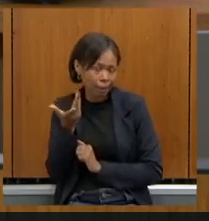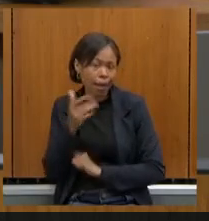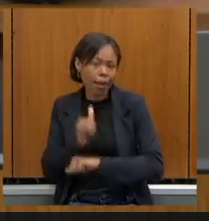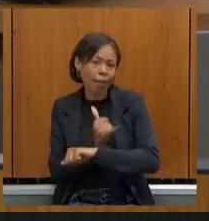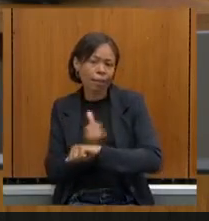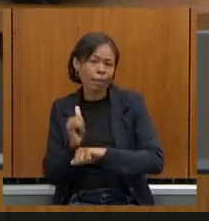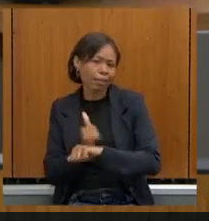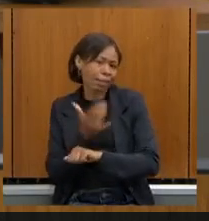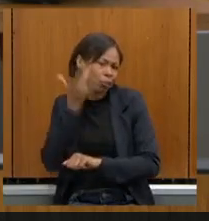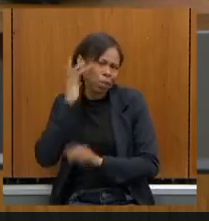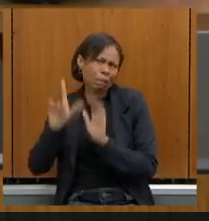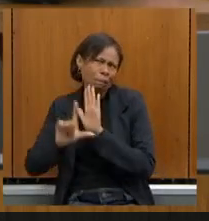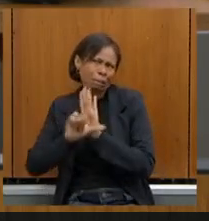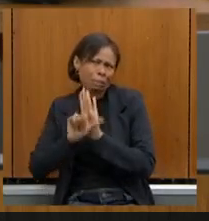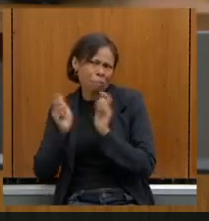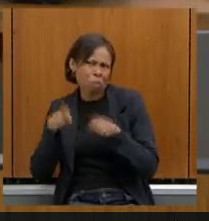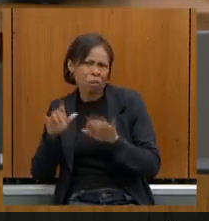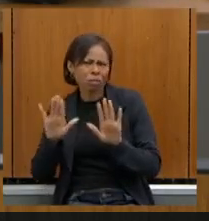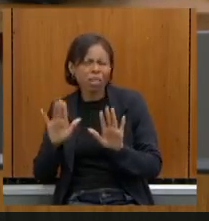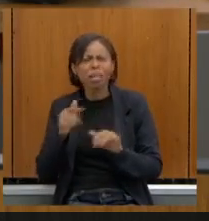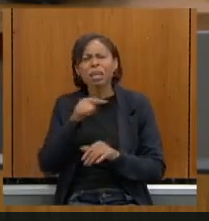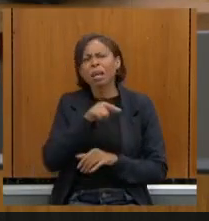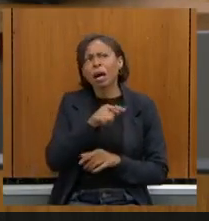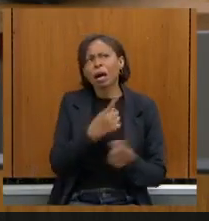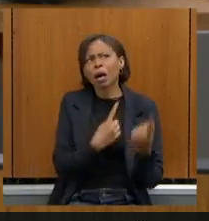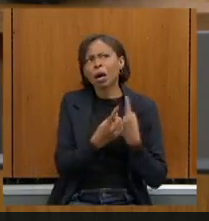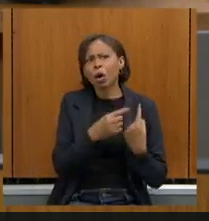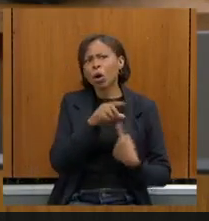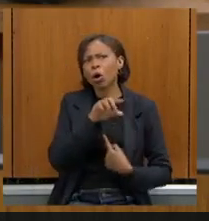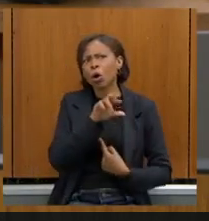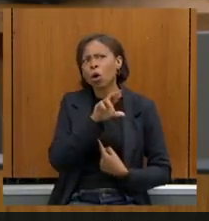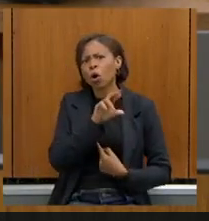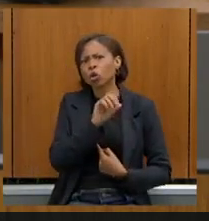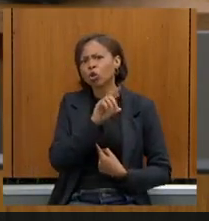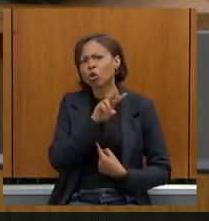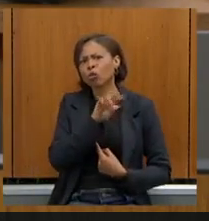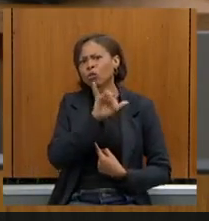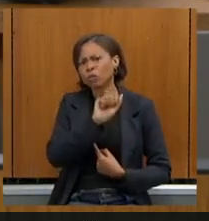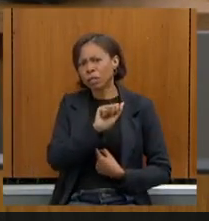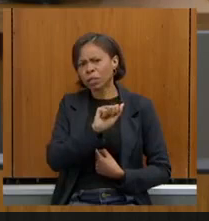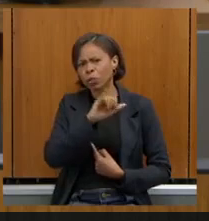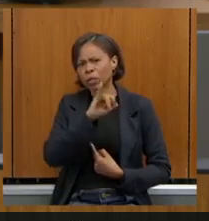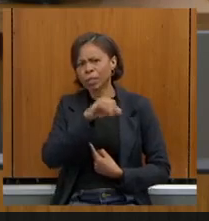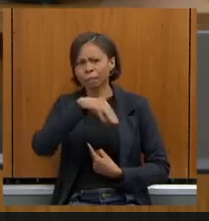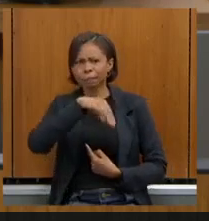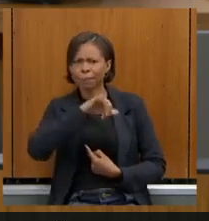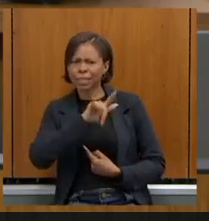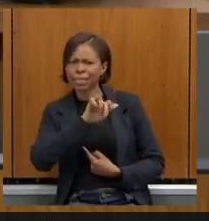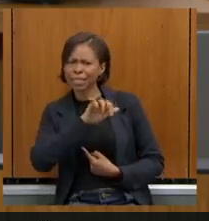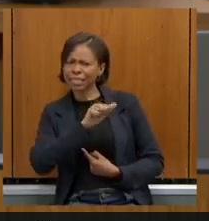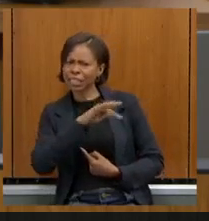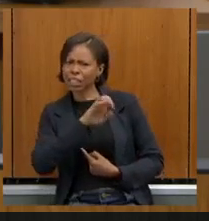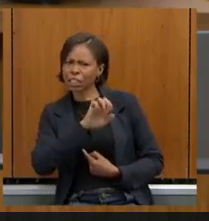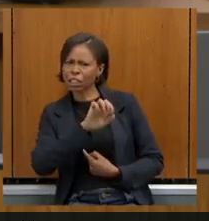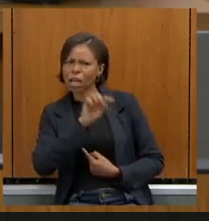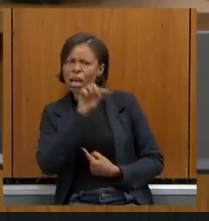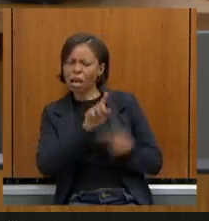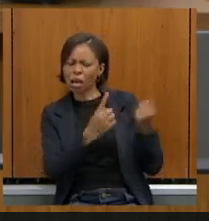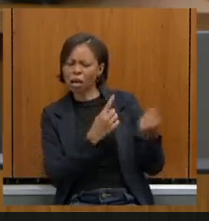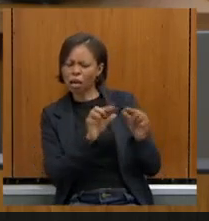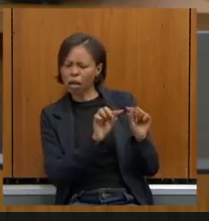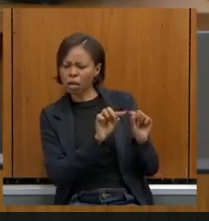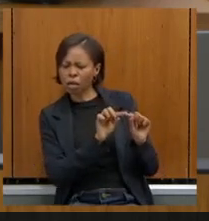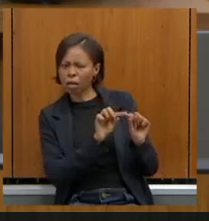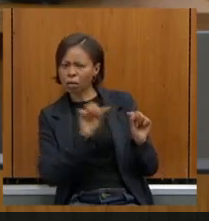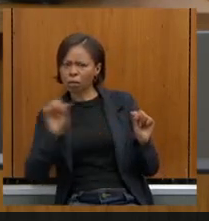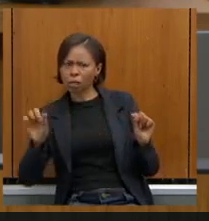Assim, como é que chama Rodovia dos Imigrantes? Essa rodovia que liga São Paulo a Minas é aquele imigrante,